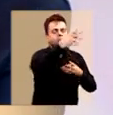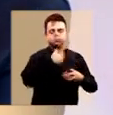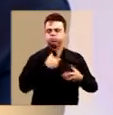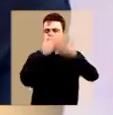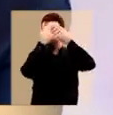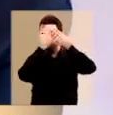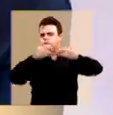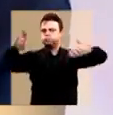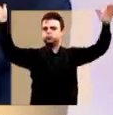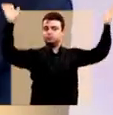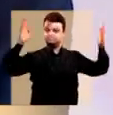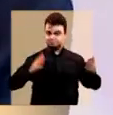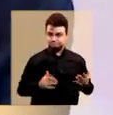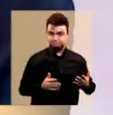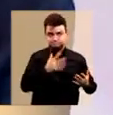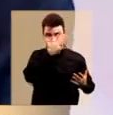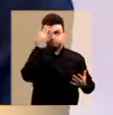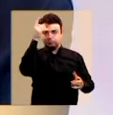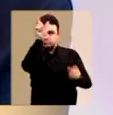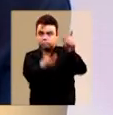mundo acadêmico. Pessoas